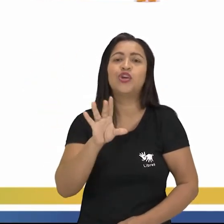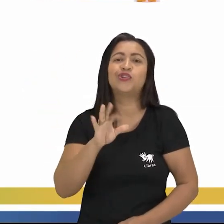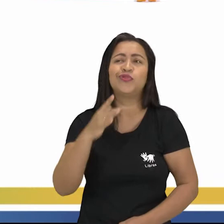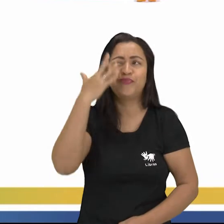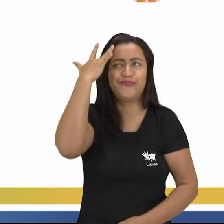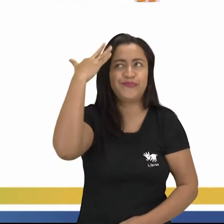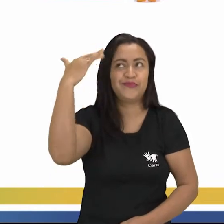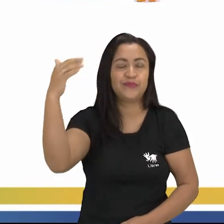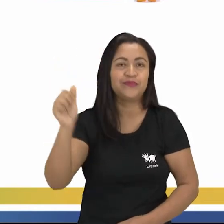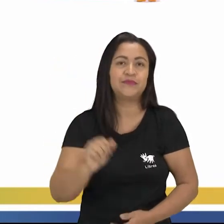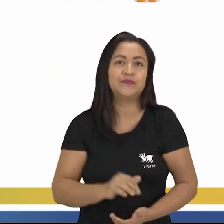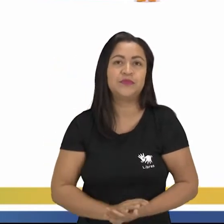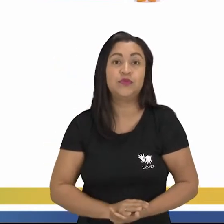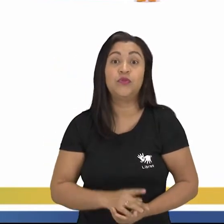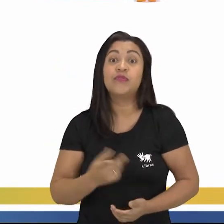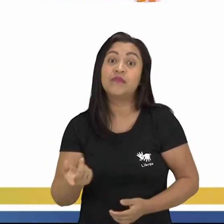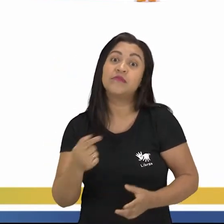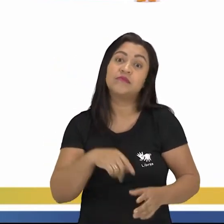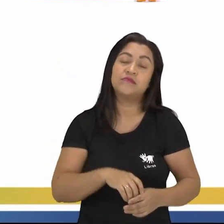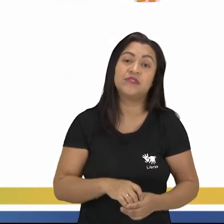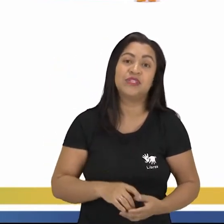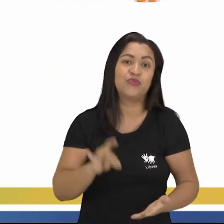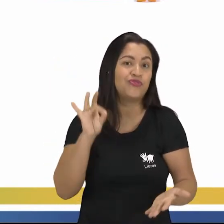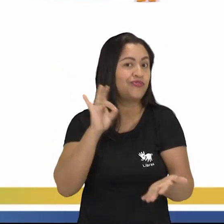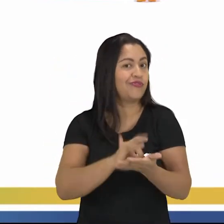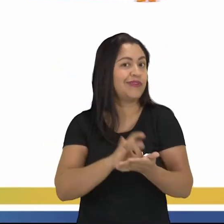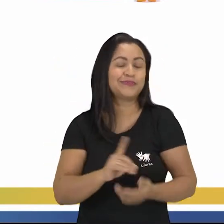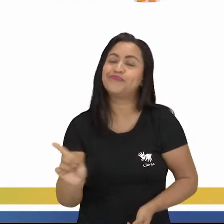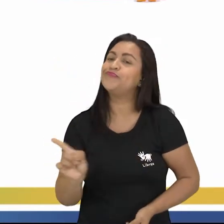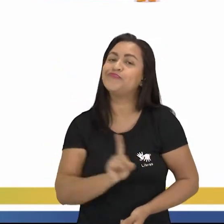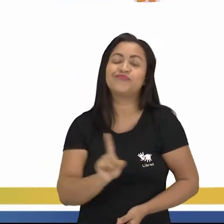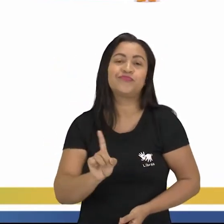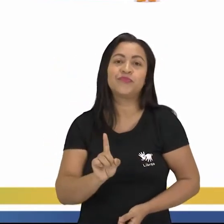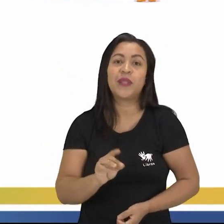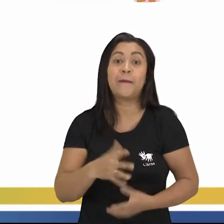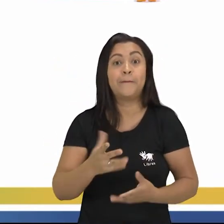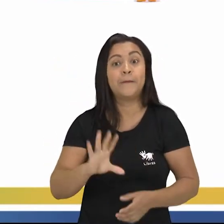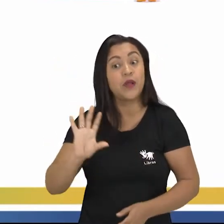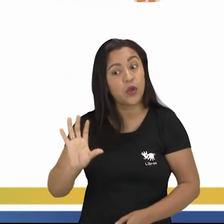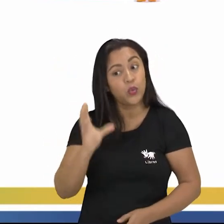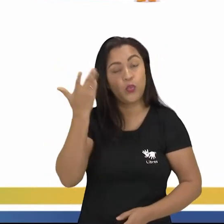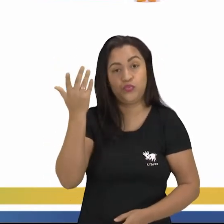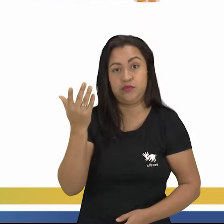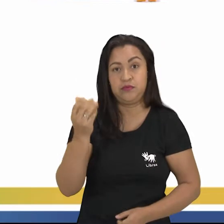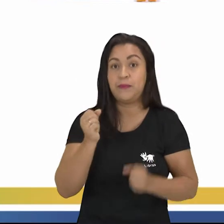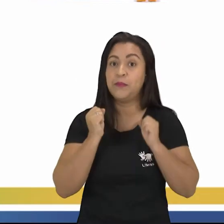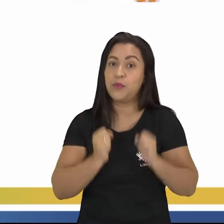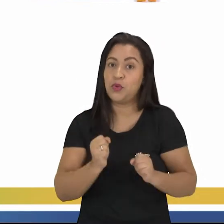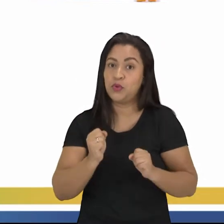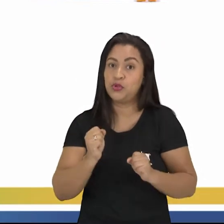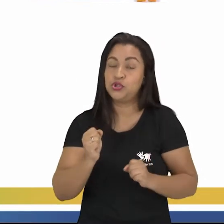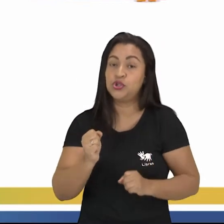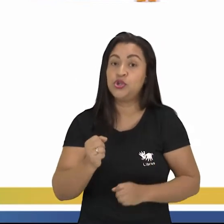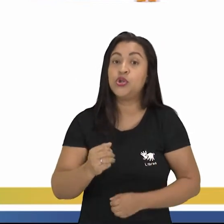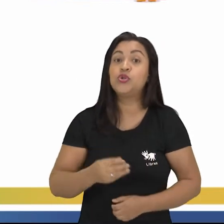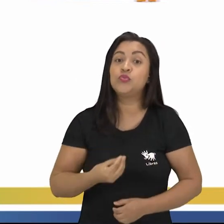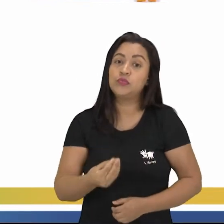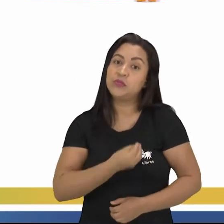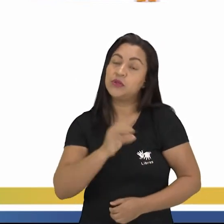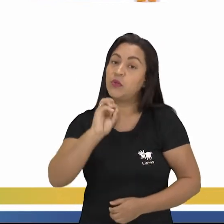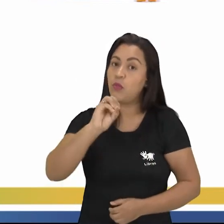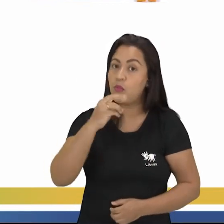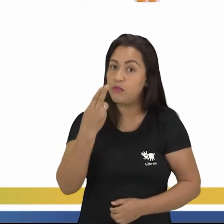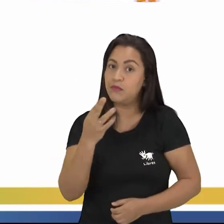vai me dar um resultado também irreal no presente ou no futuro. Acompanha comigo o exemplo para você entender o que eu estou